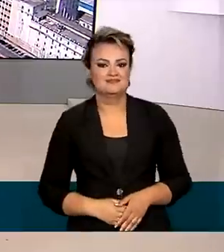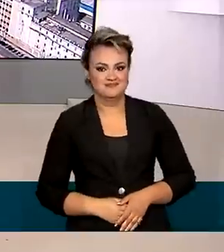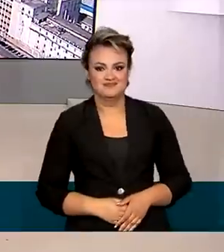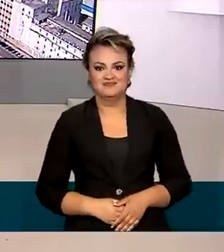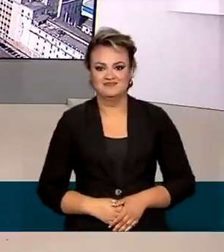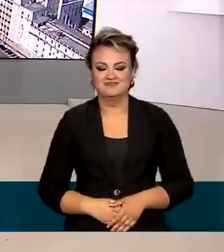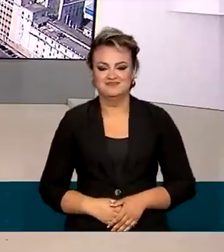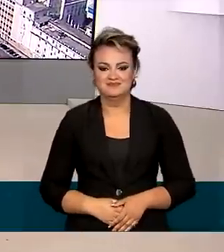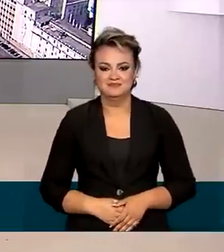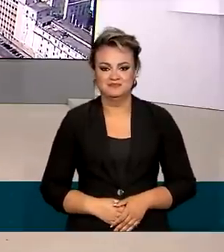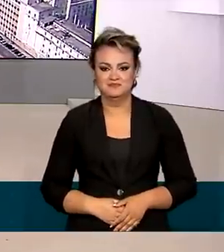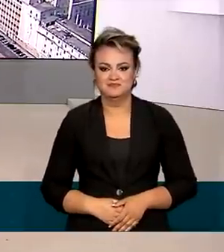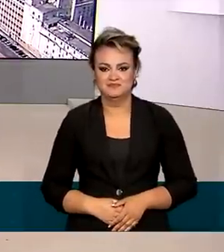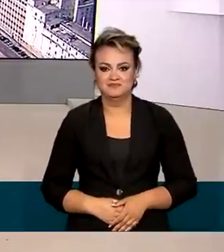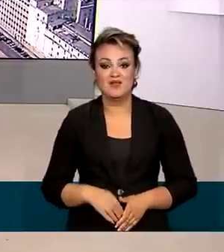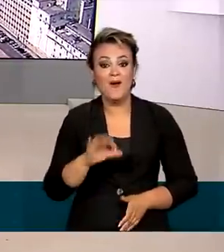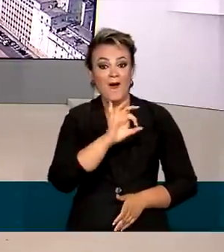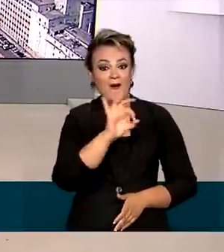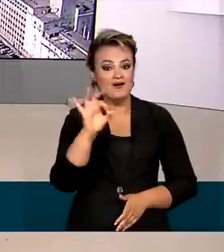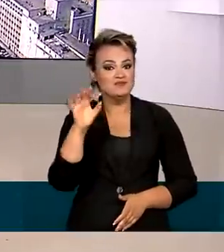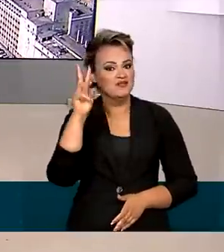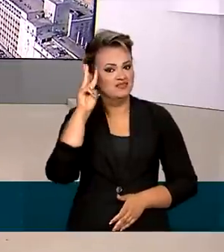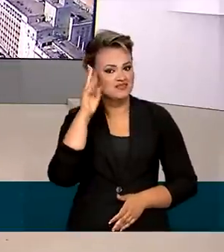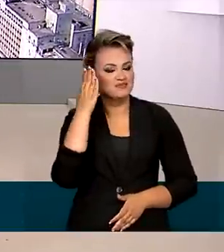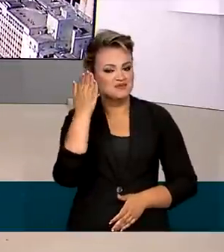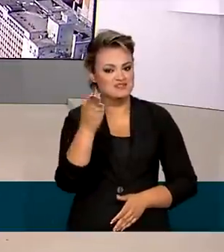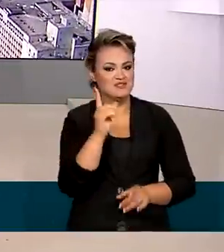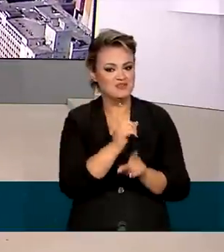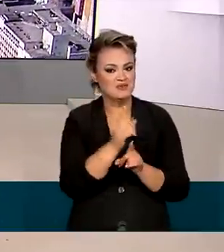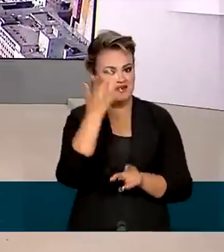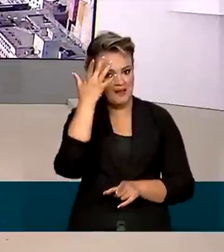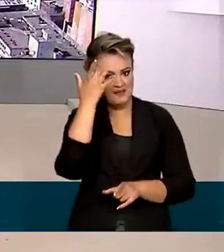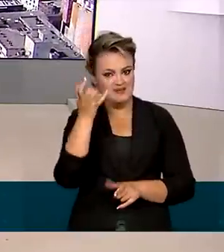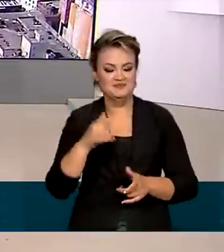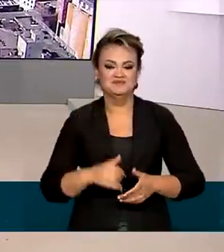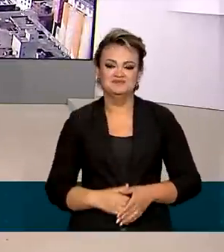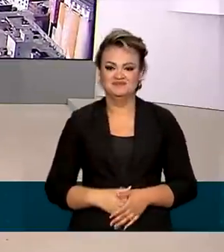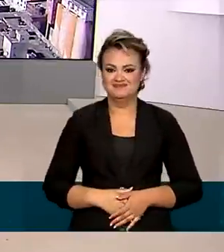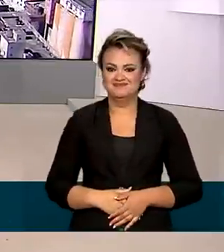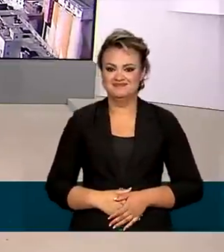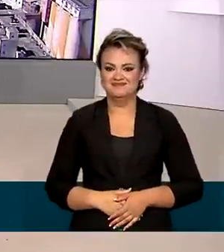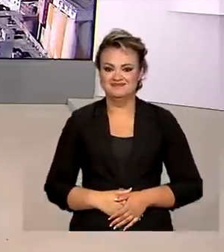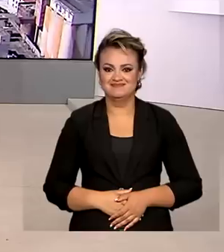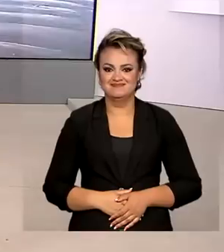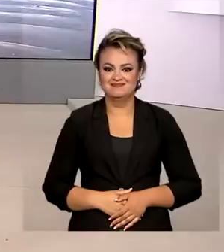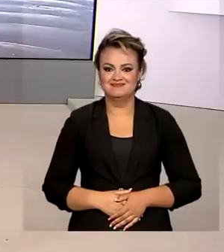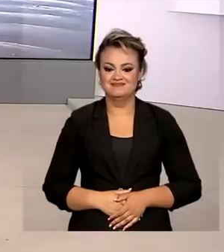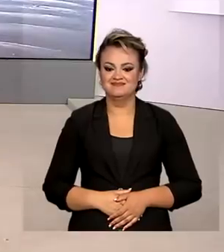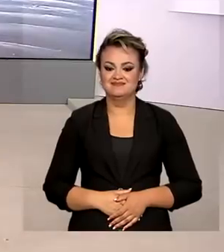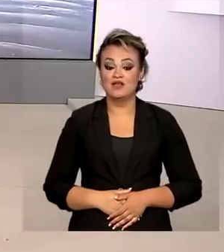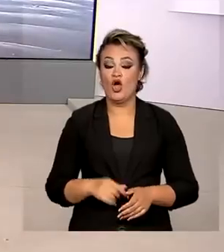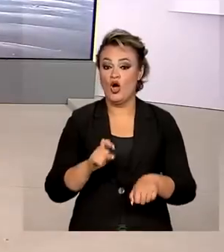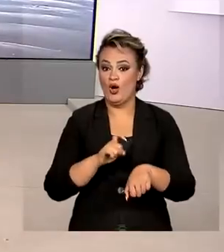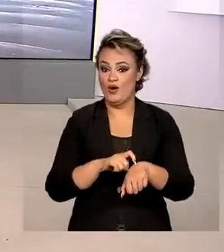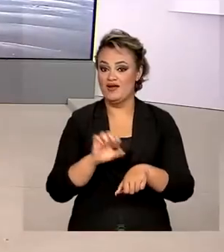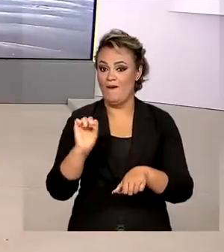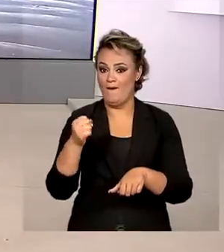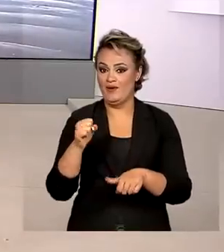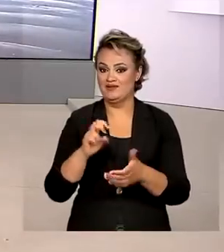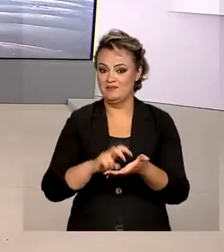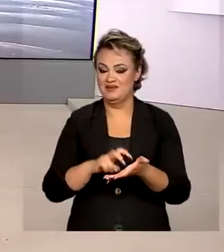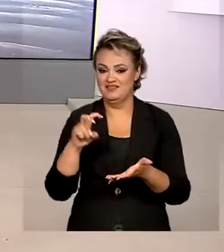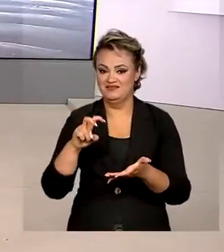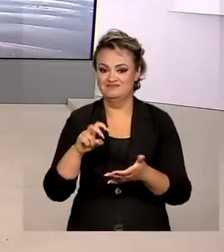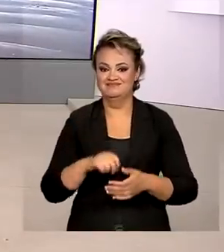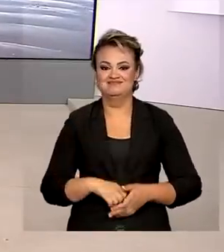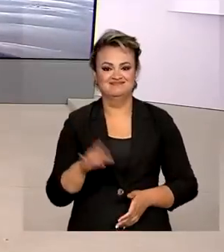as redes sociais da TV Brasil uma ótima terça-feira para você e nos vemos novamente amanhã o Brasil em dia começa às 8 horas da manhã